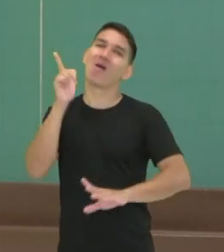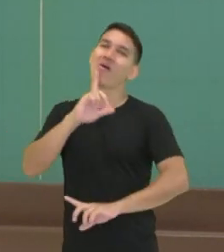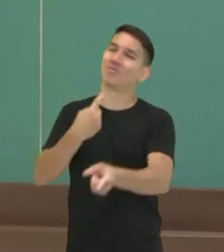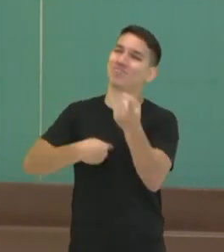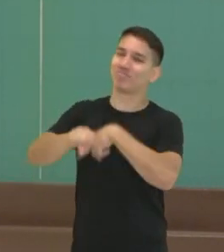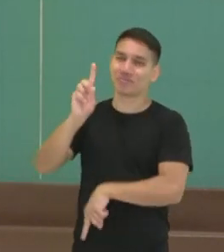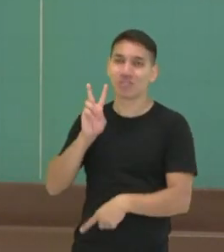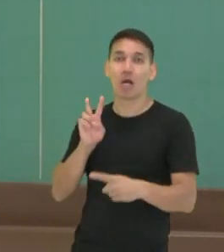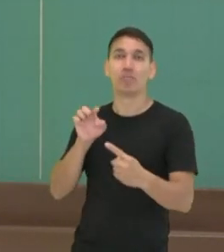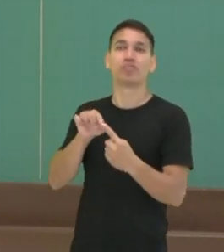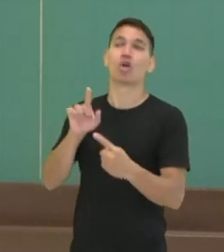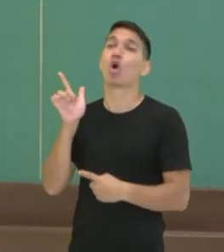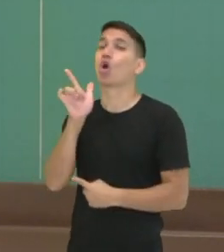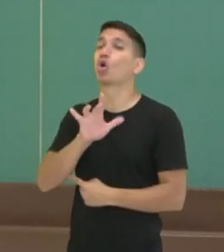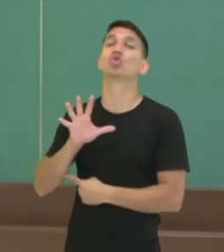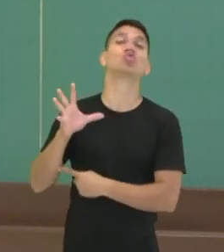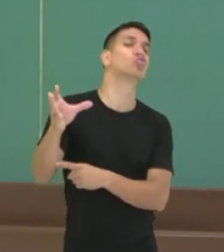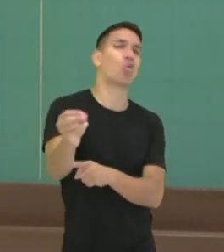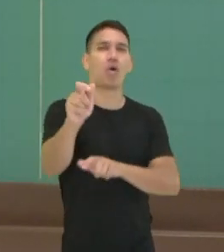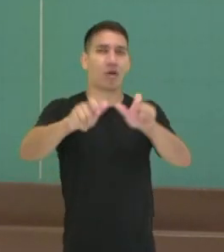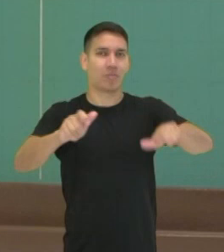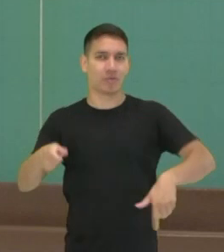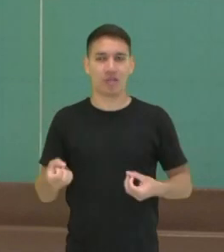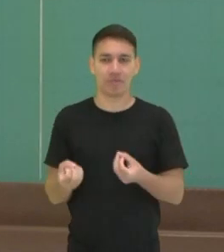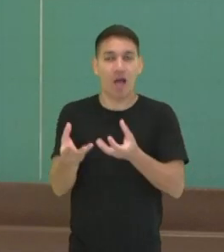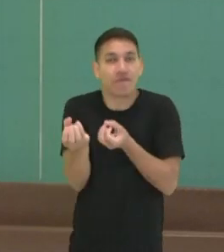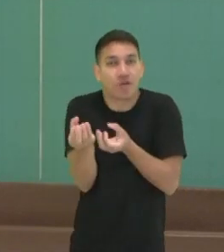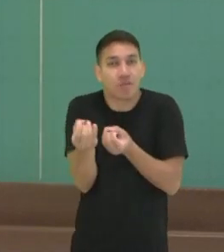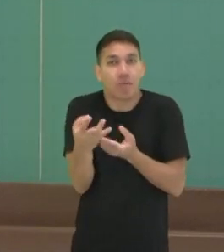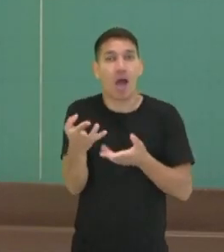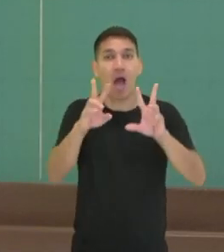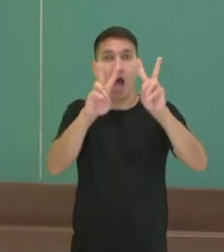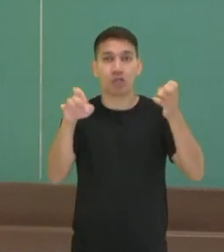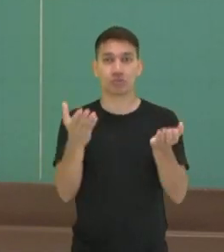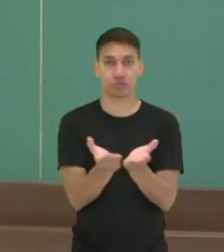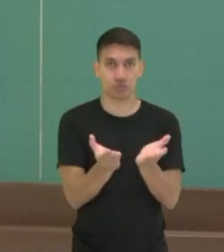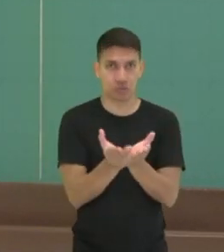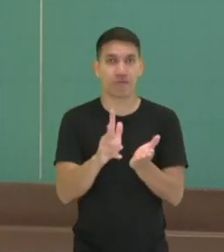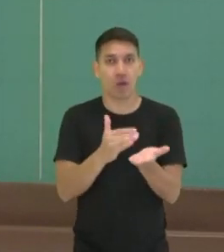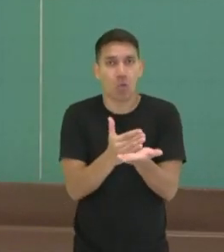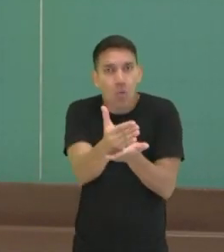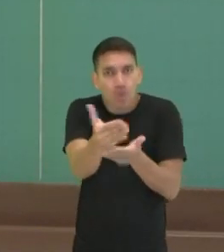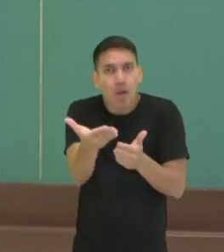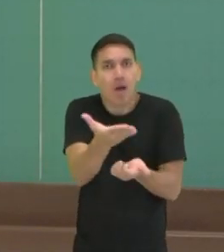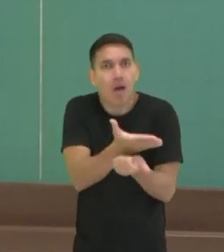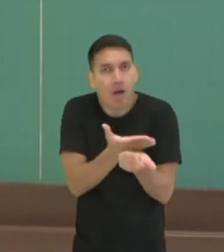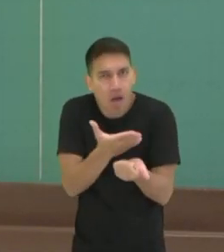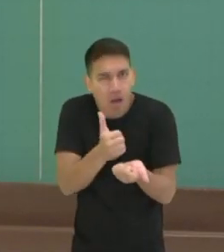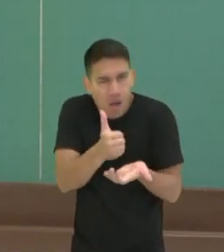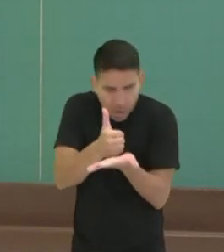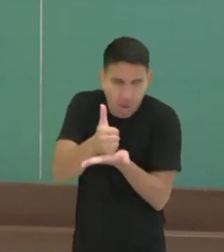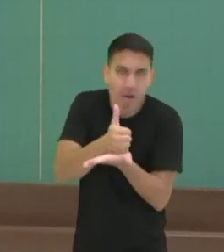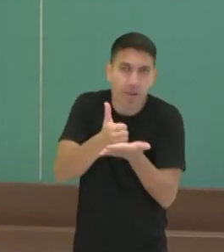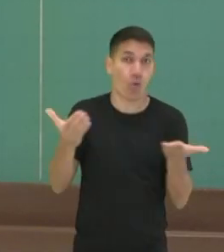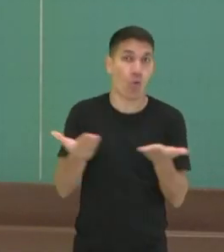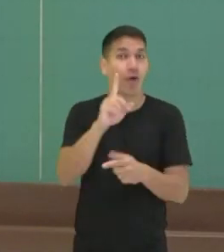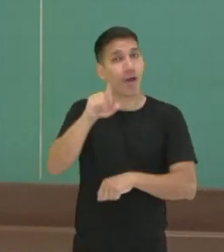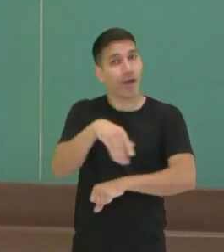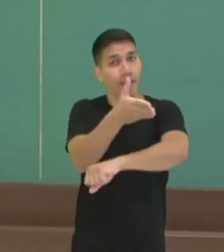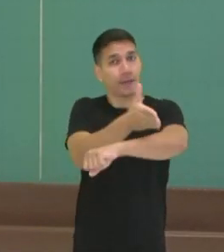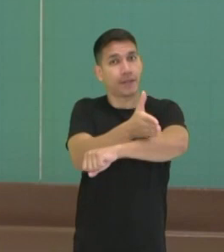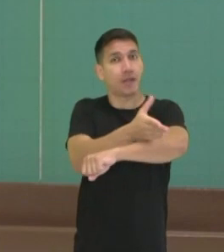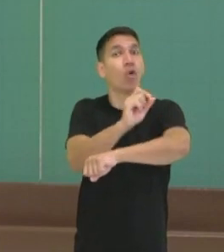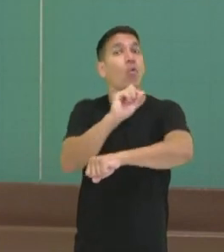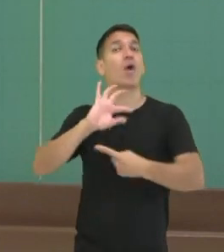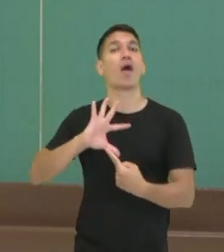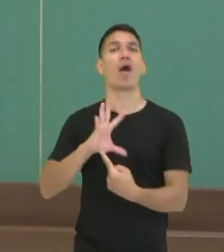as pessoas, trazendo informações sobre o cristianismo, ele vai fazer a base do que nós temos hoje como Idade Média. Ou seja, ele vai trazer